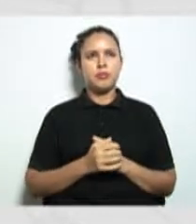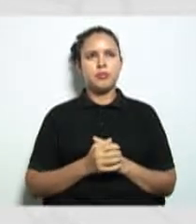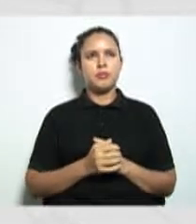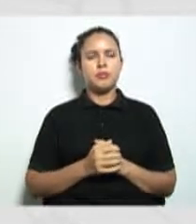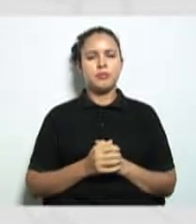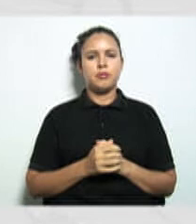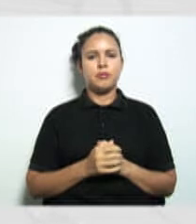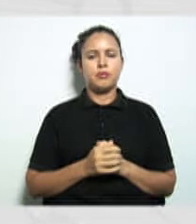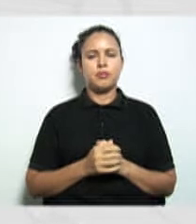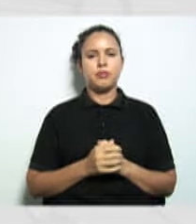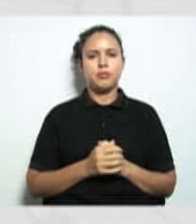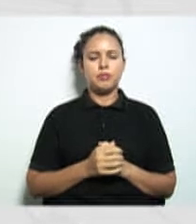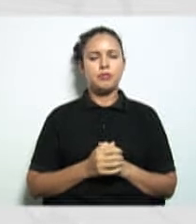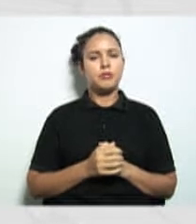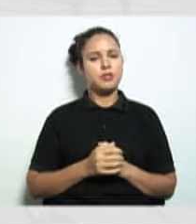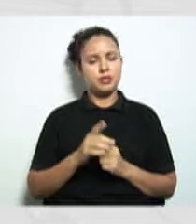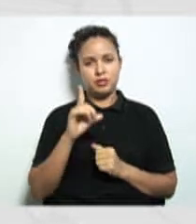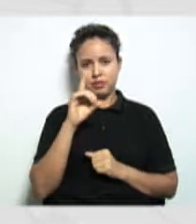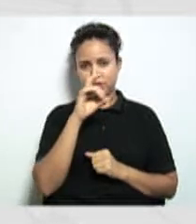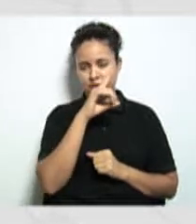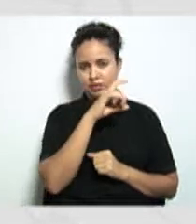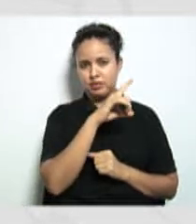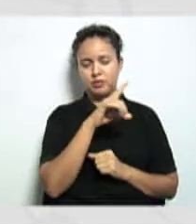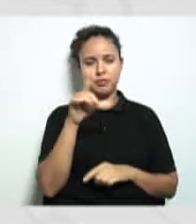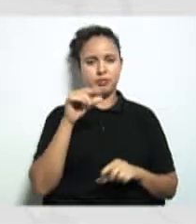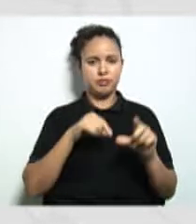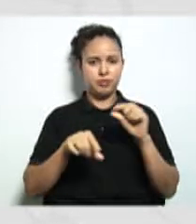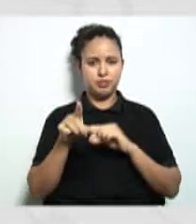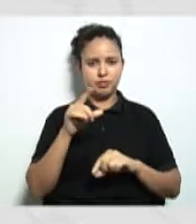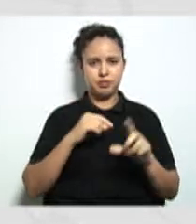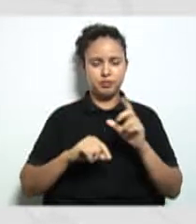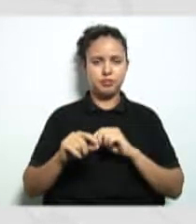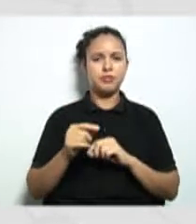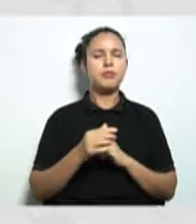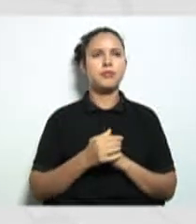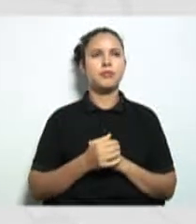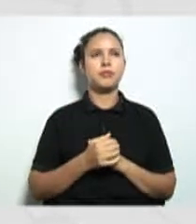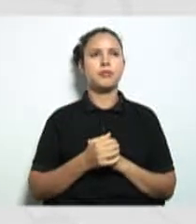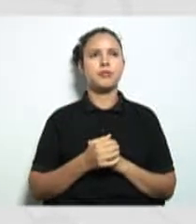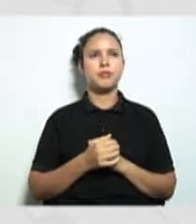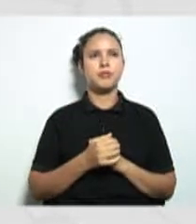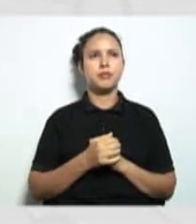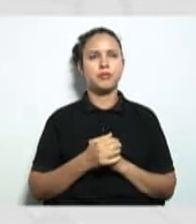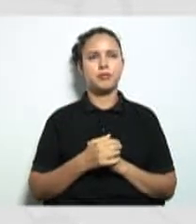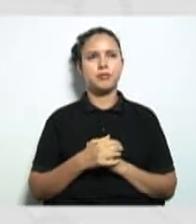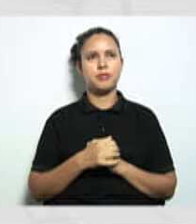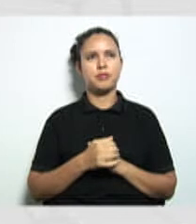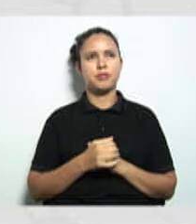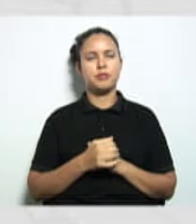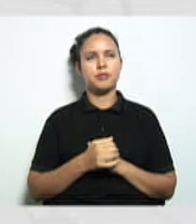muitas participações, até difícil da gente selecionar aqui, né? Ainda bem.